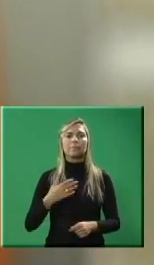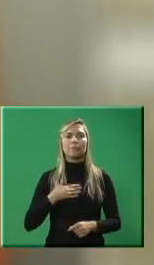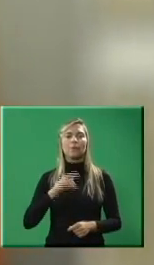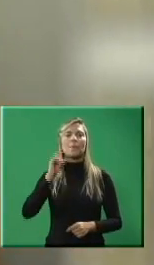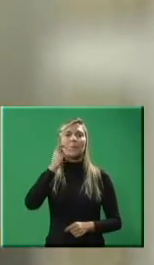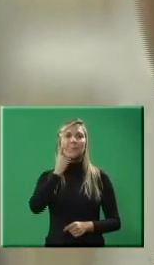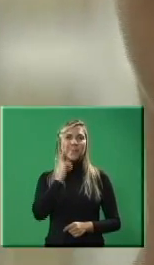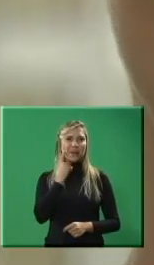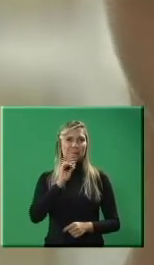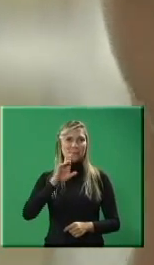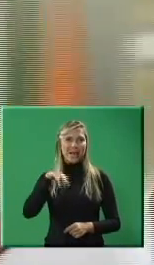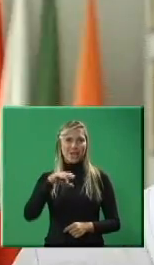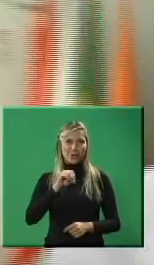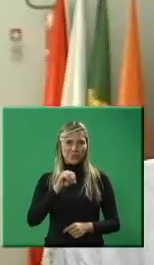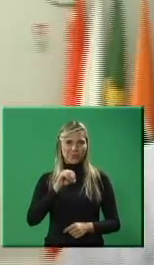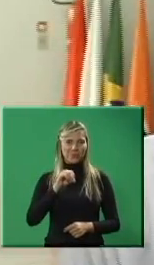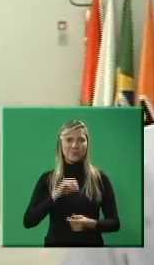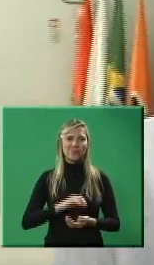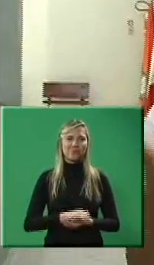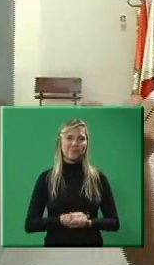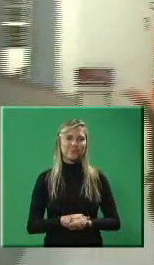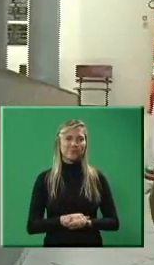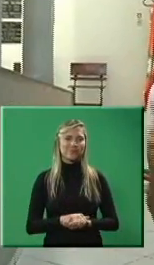Breno Ribeiro Silva.